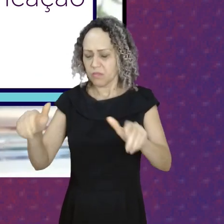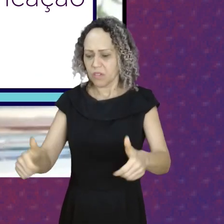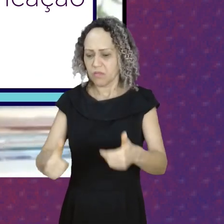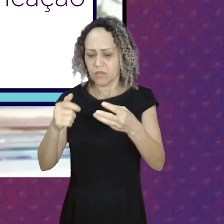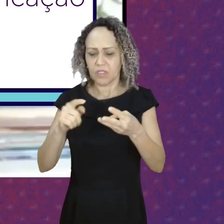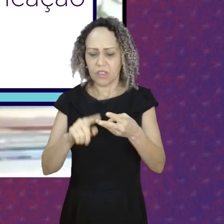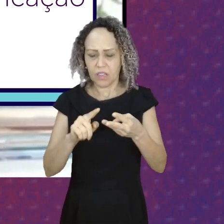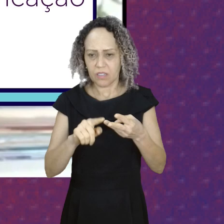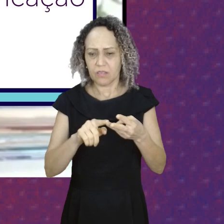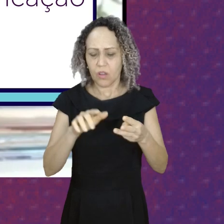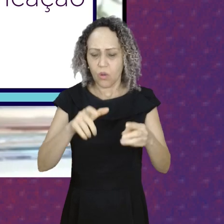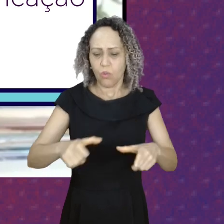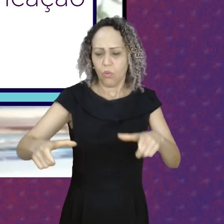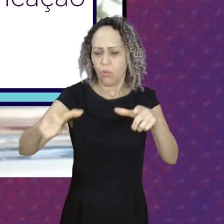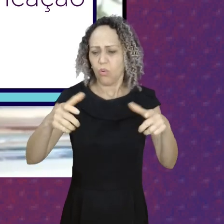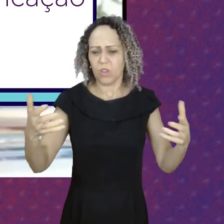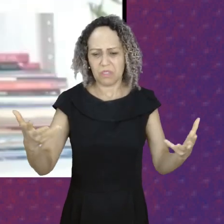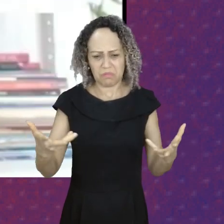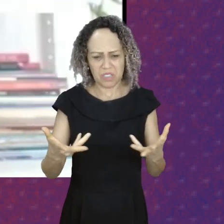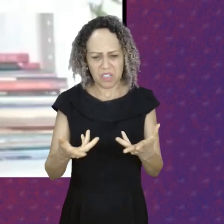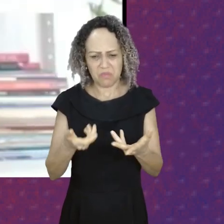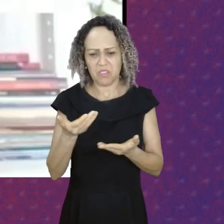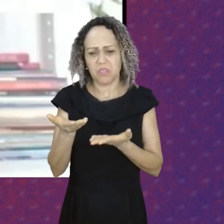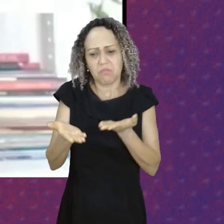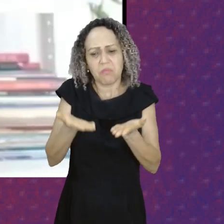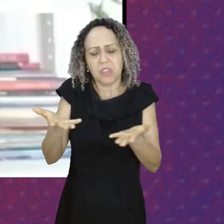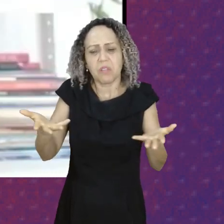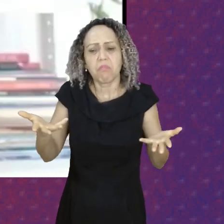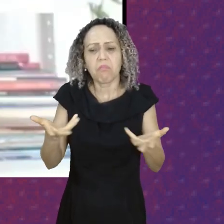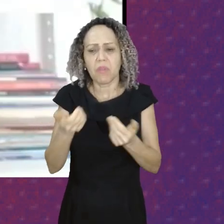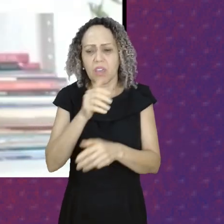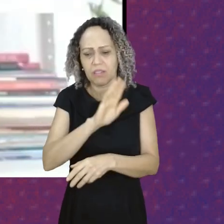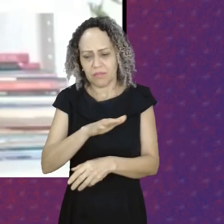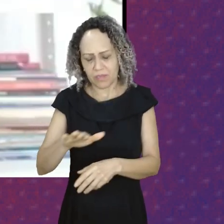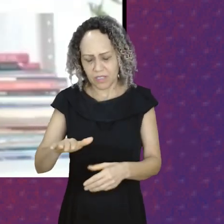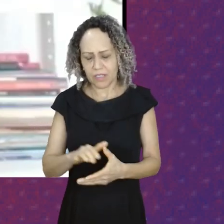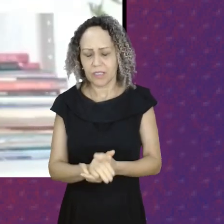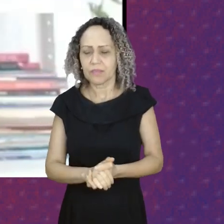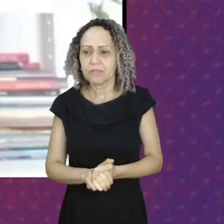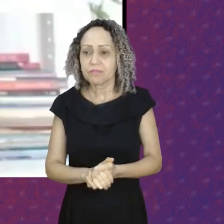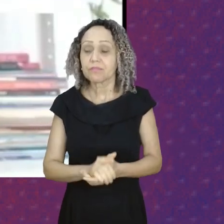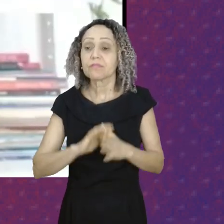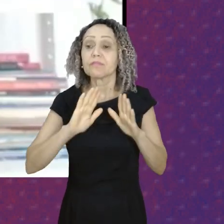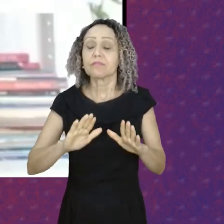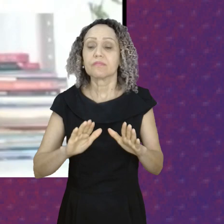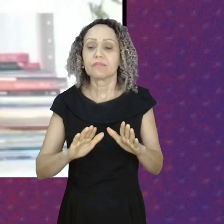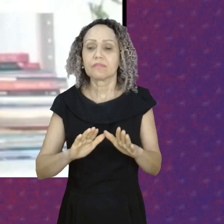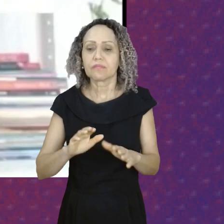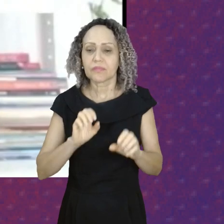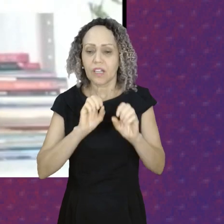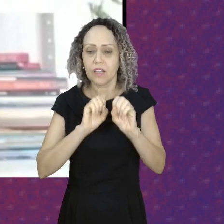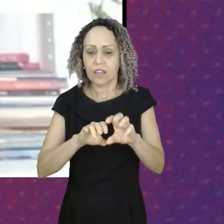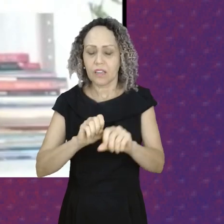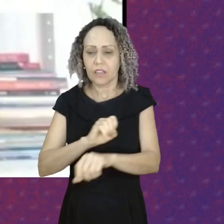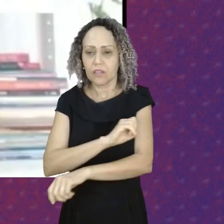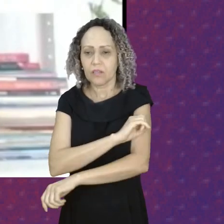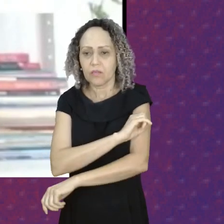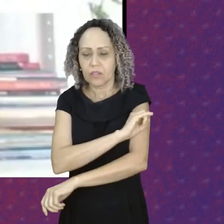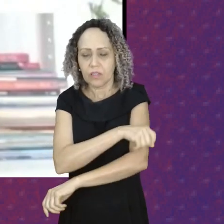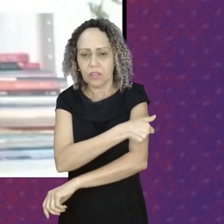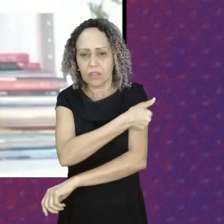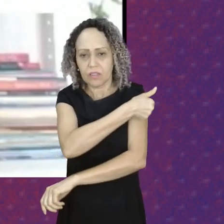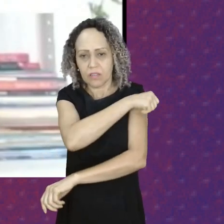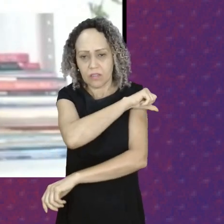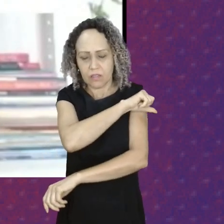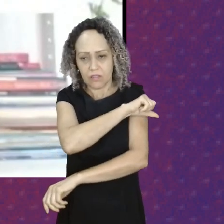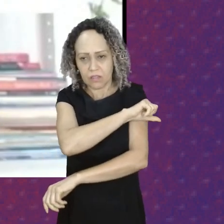boas condições de atendimento das crianças. Então, a educação infantil ela cresceu significativamente